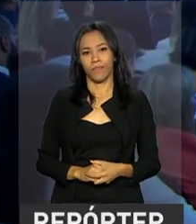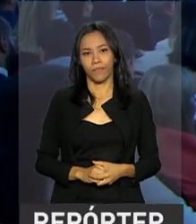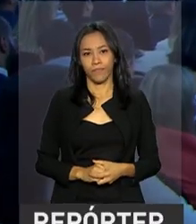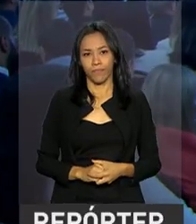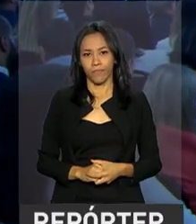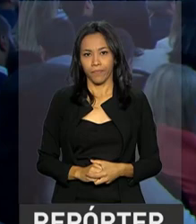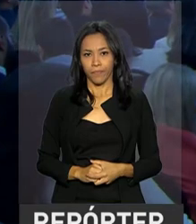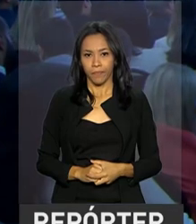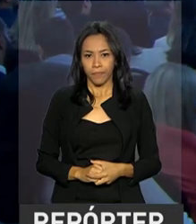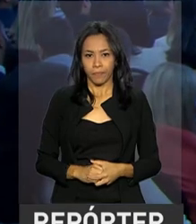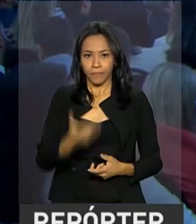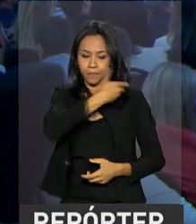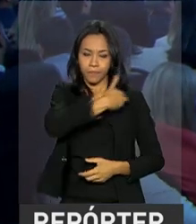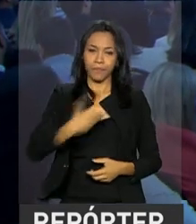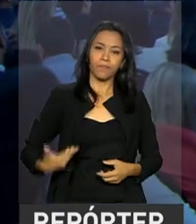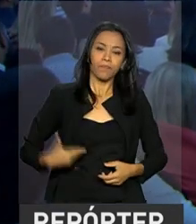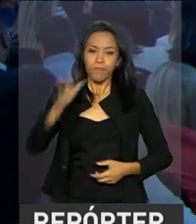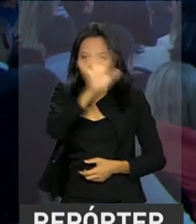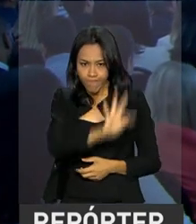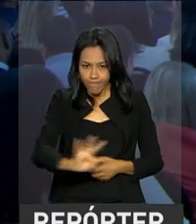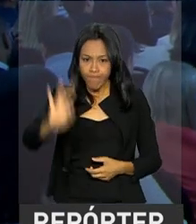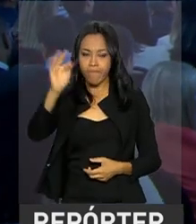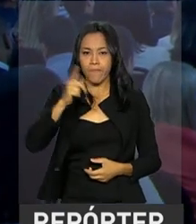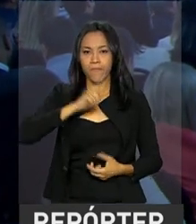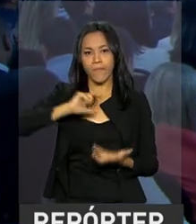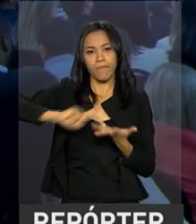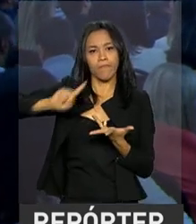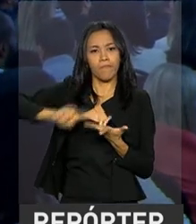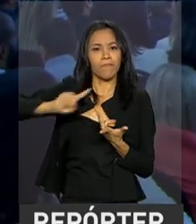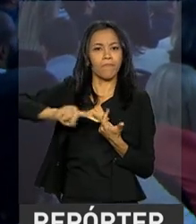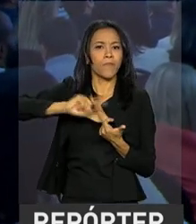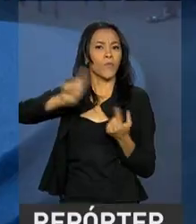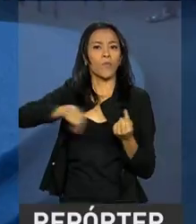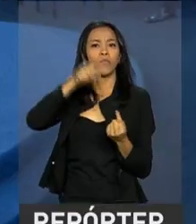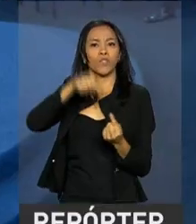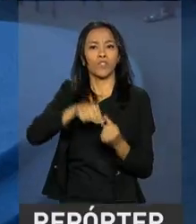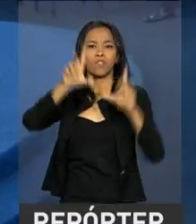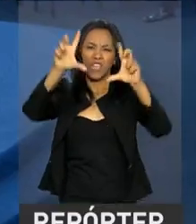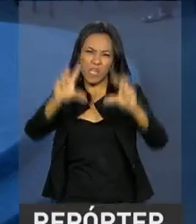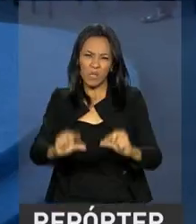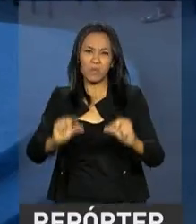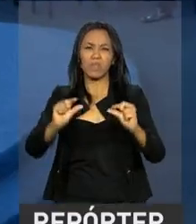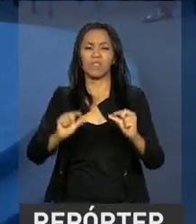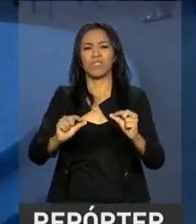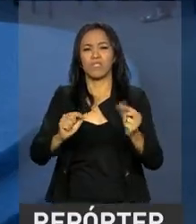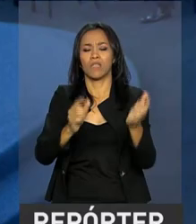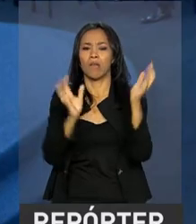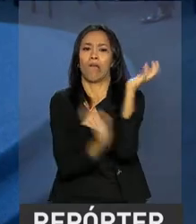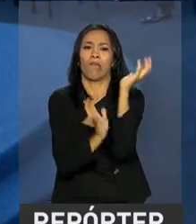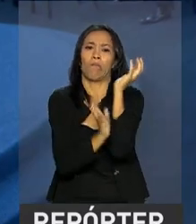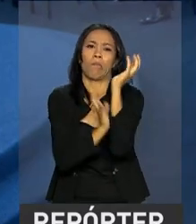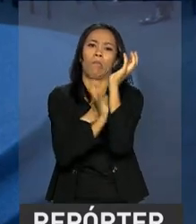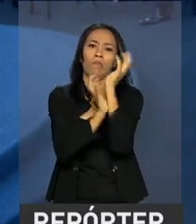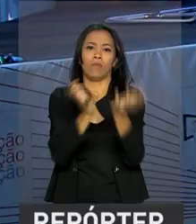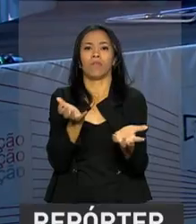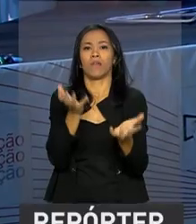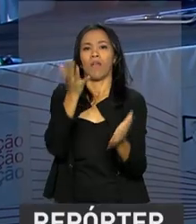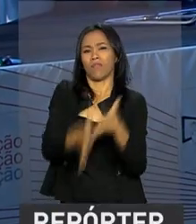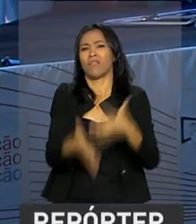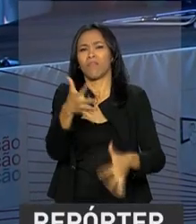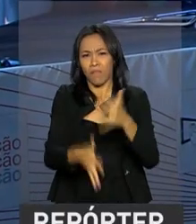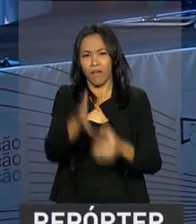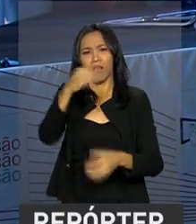o governo federal adota uma série de medidas para desburocratizar o setor público e tornar mais simples o